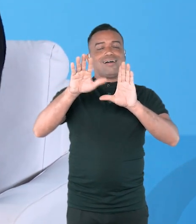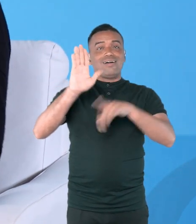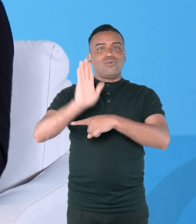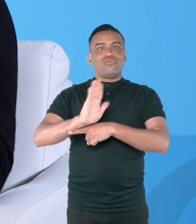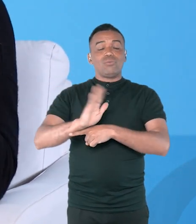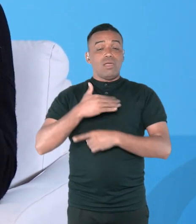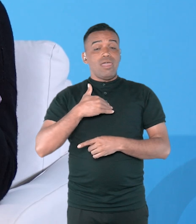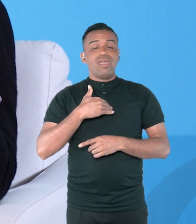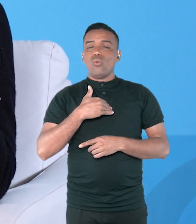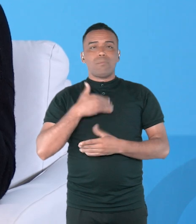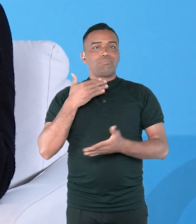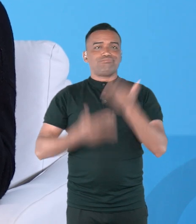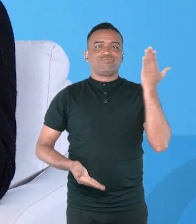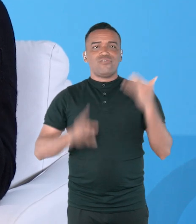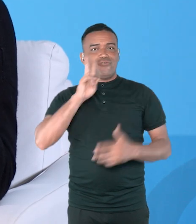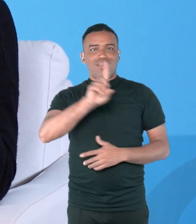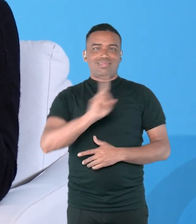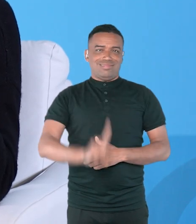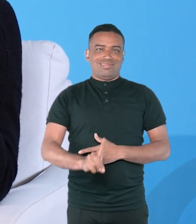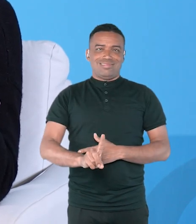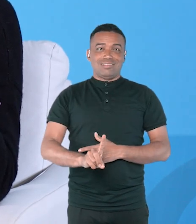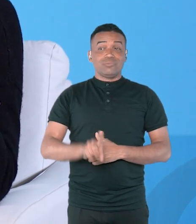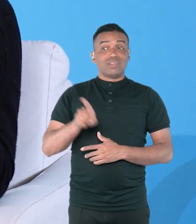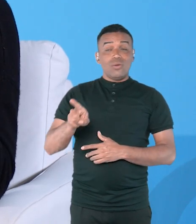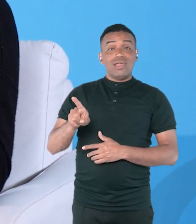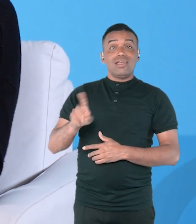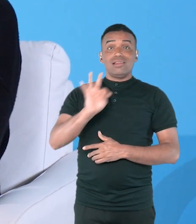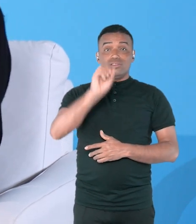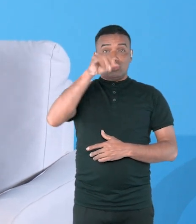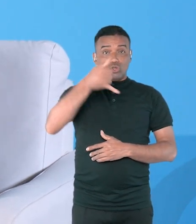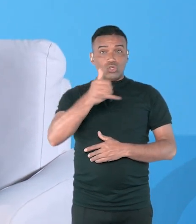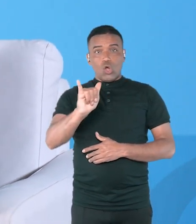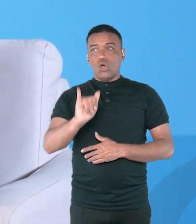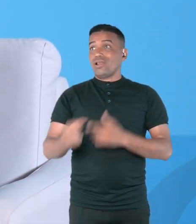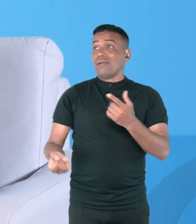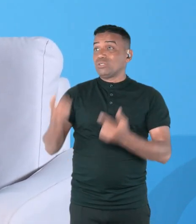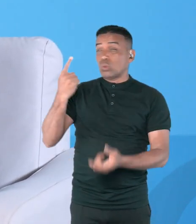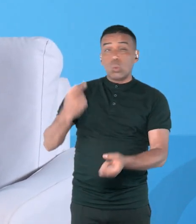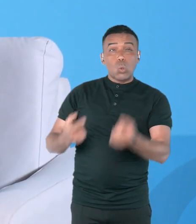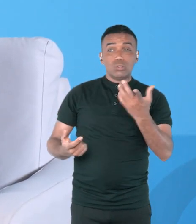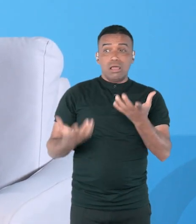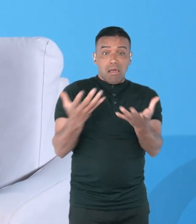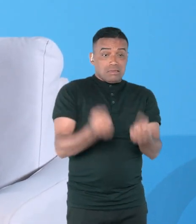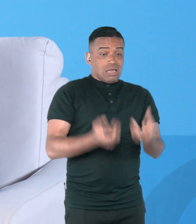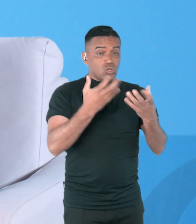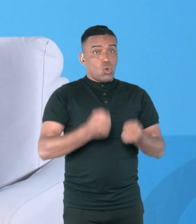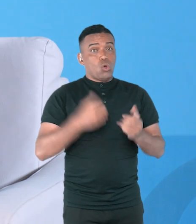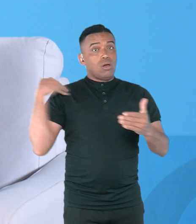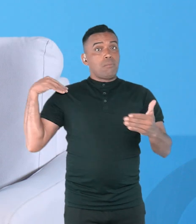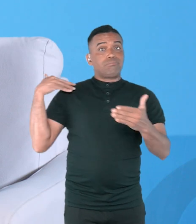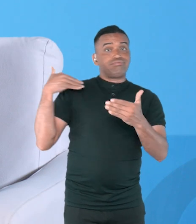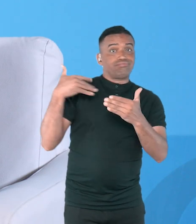o filme O Que Eu Não Vi. E ele começa a ver todos os absurdos com os quais ele compactuou